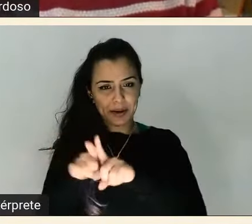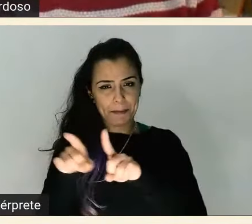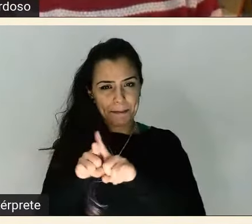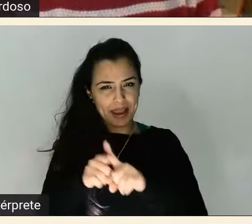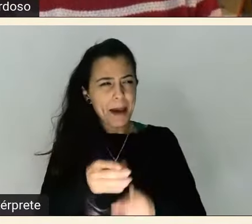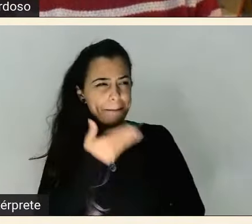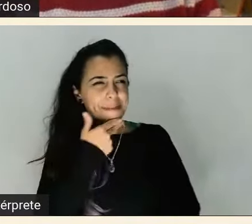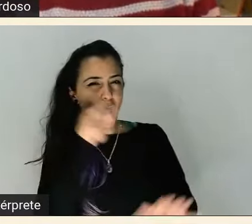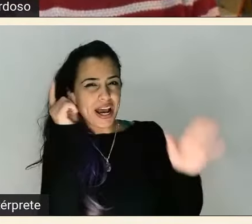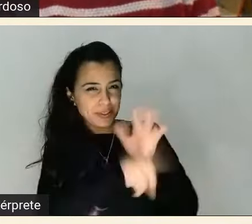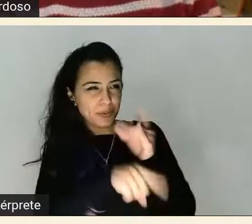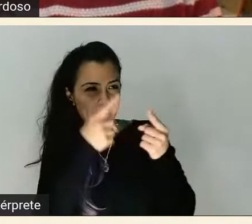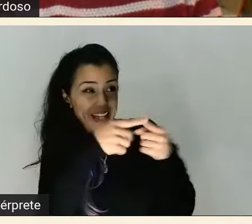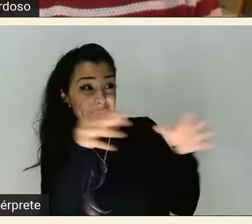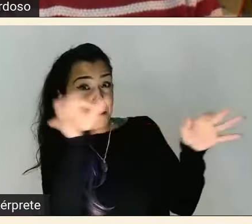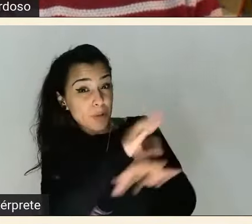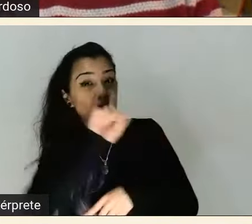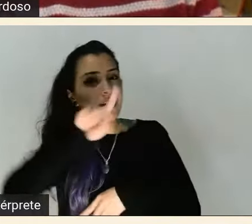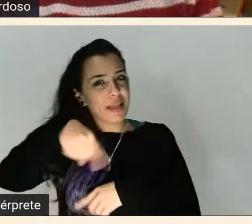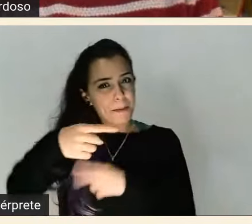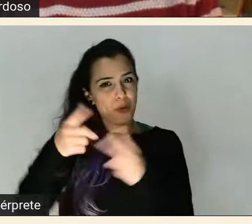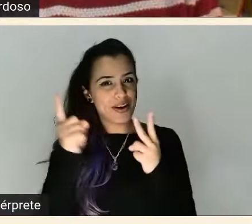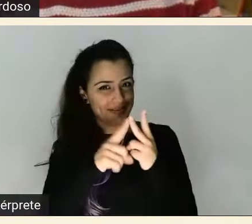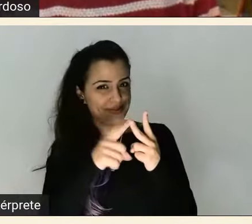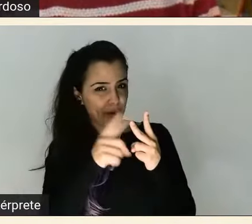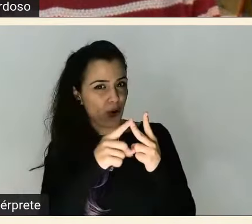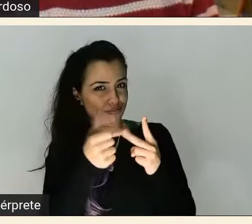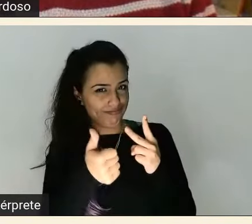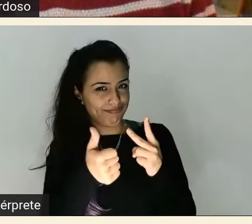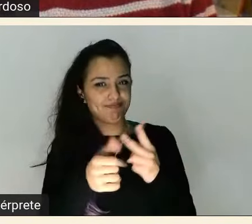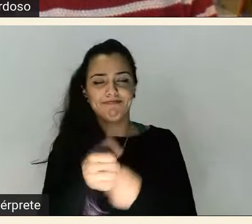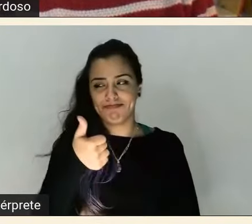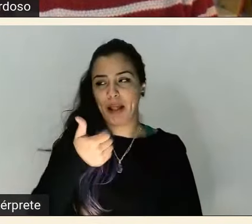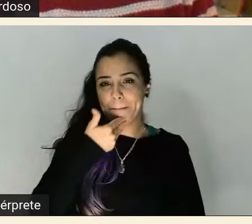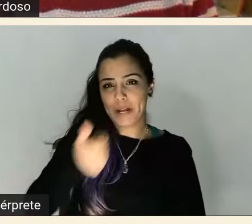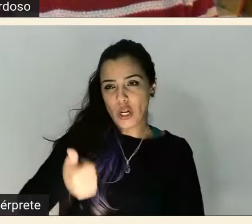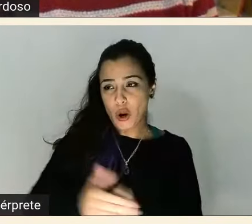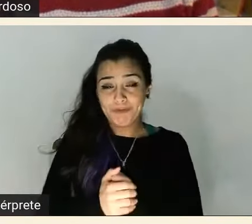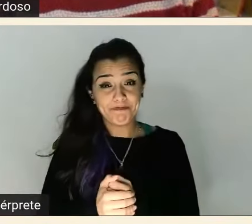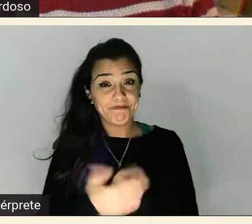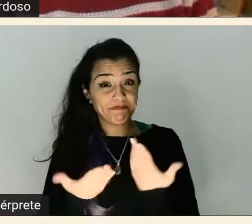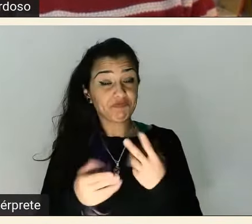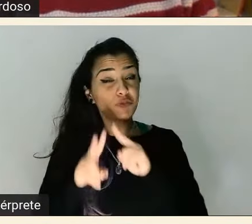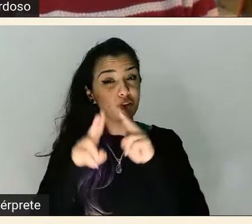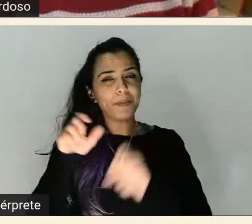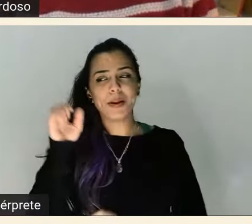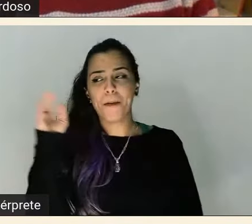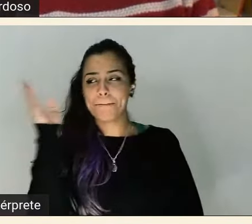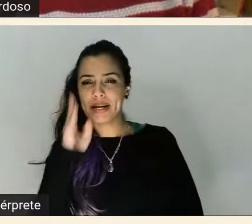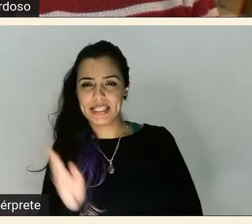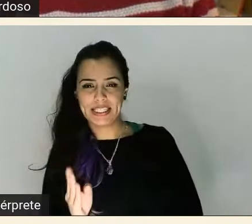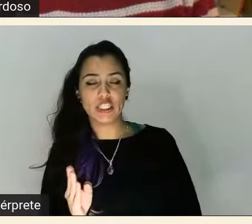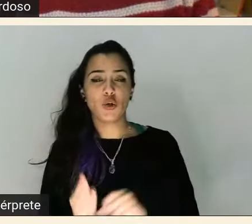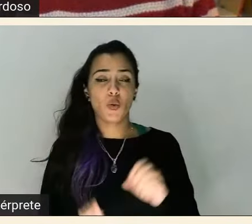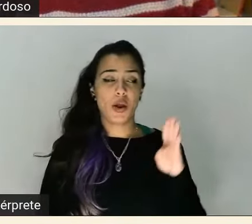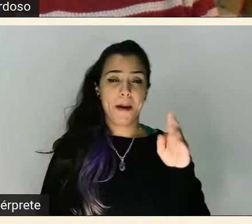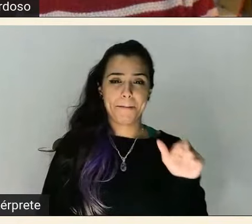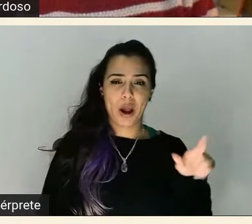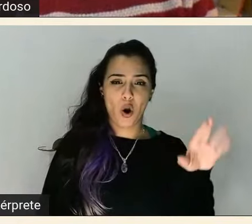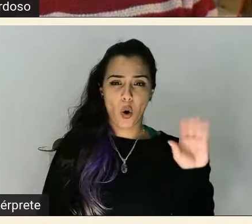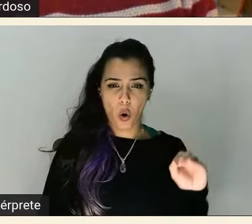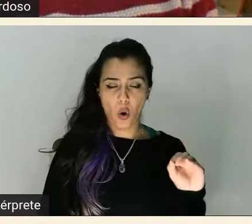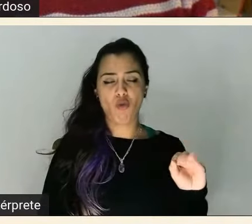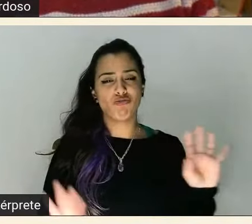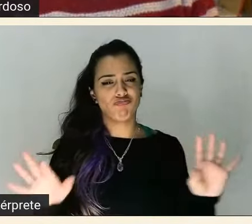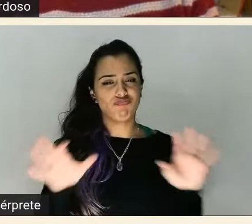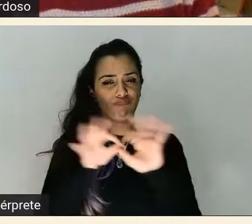melhor, né? vamos responder na ordem. Essa questão da relação entre o barroco, ou mais, de modo mais